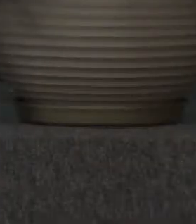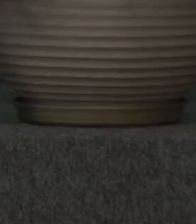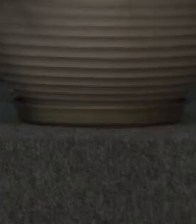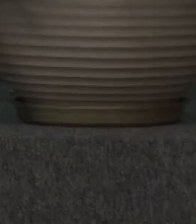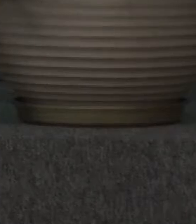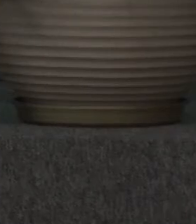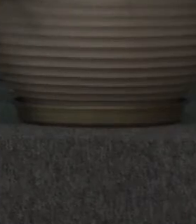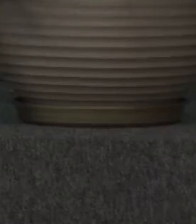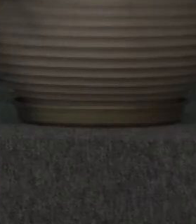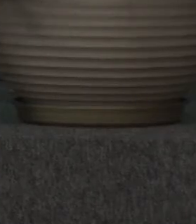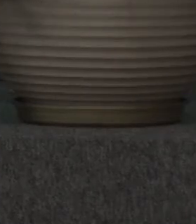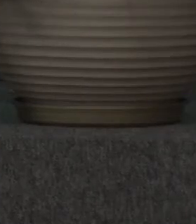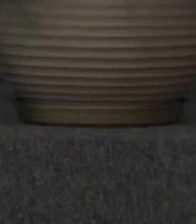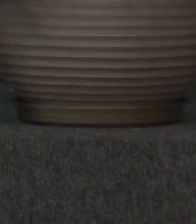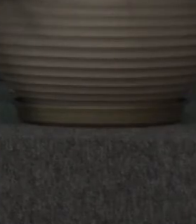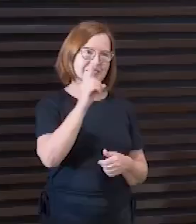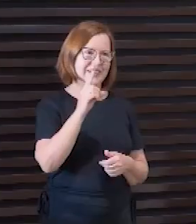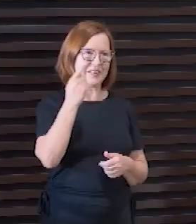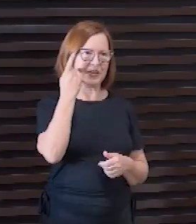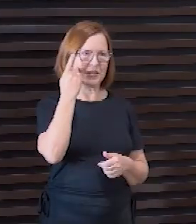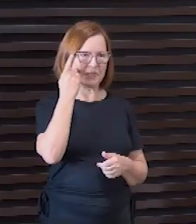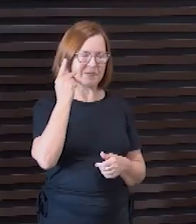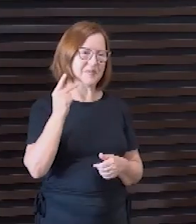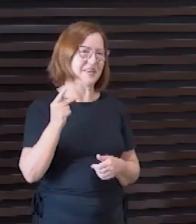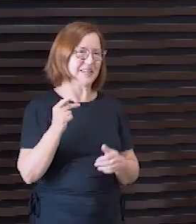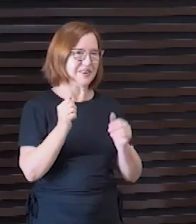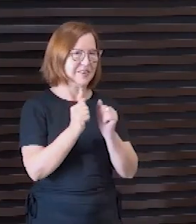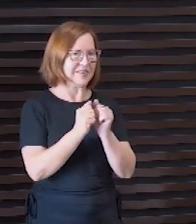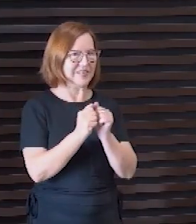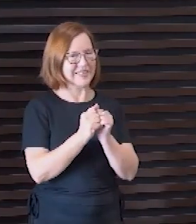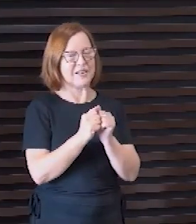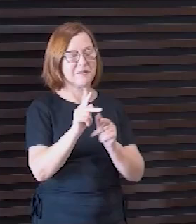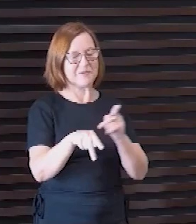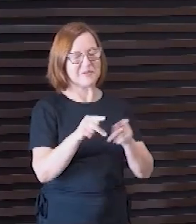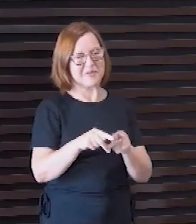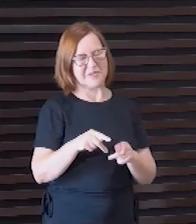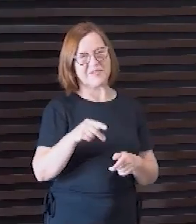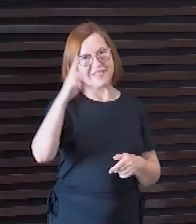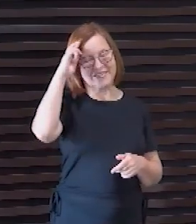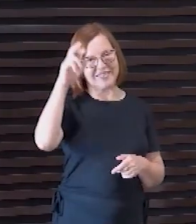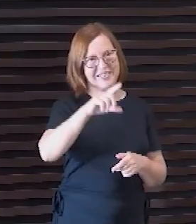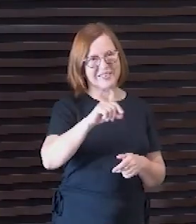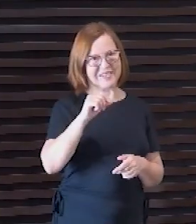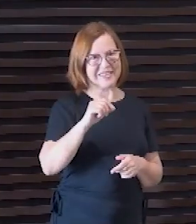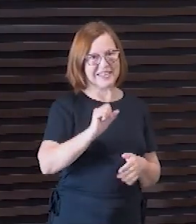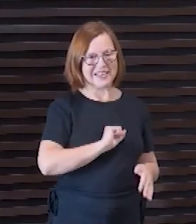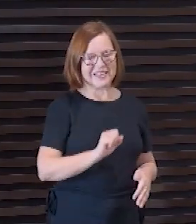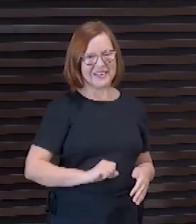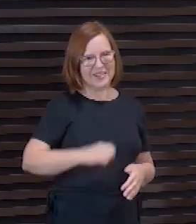neste domingo para nos reunirmos e congregarmos como a igreja do Senhor, o povo escolhido, o sacerdócio